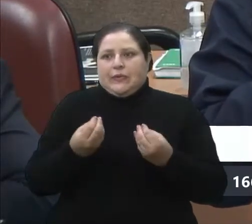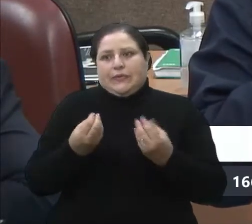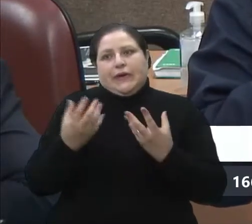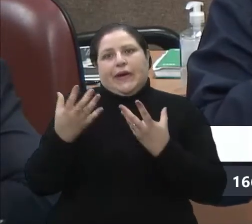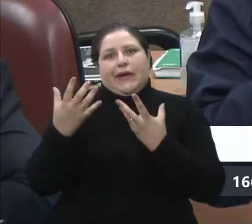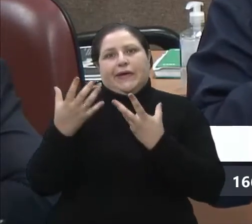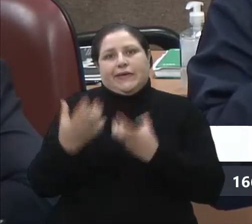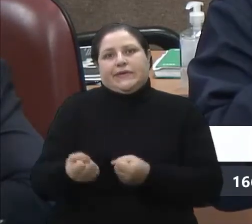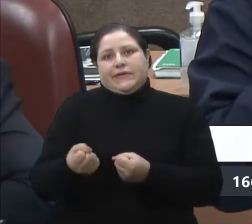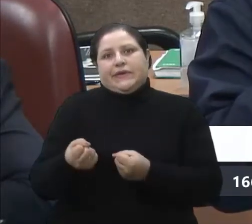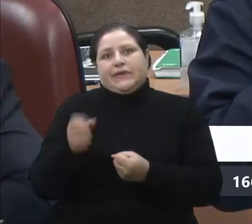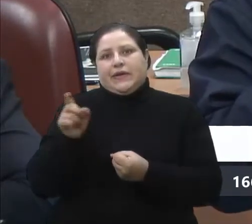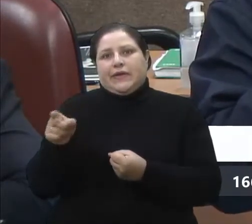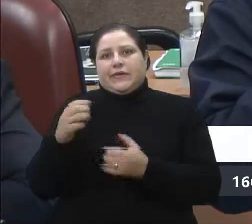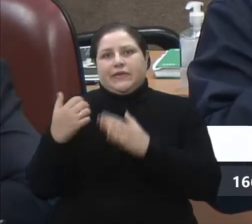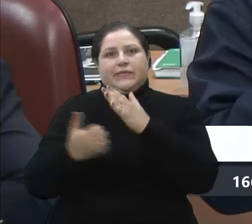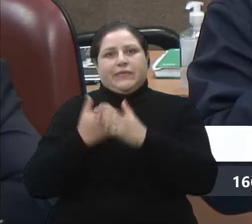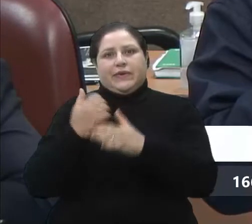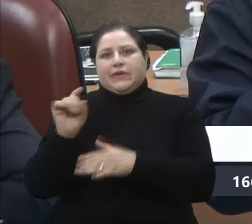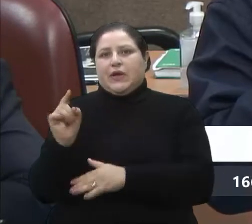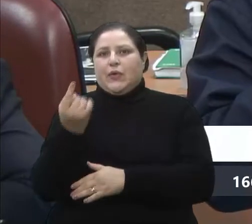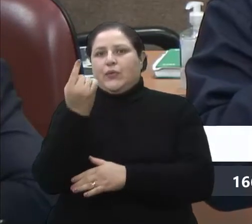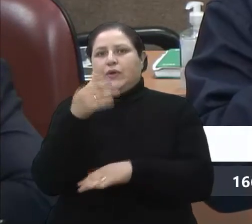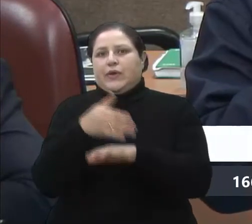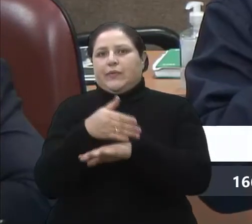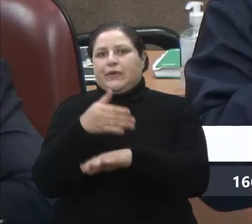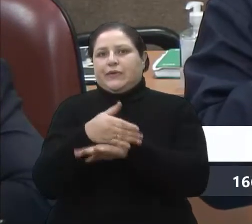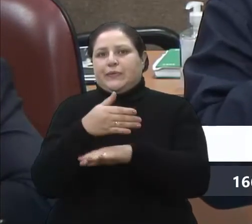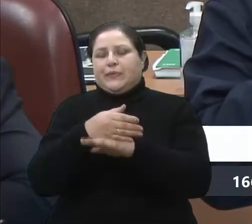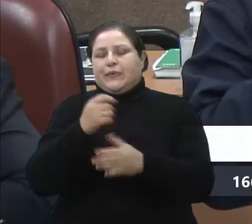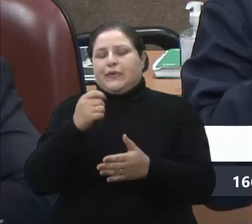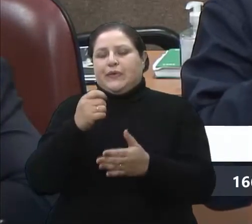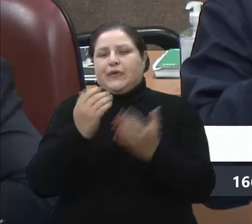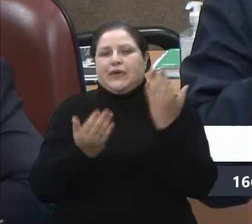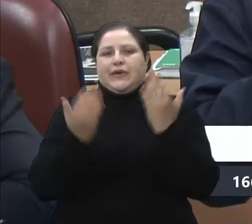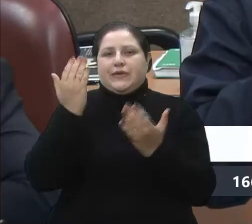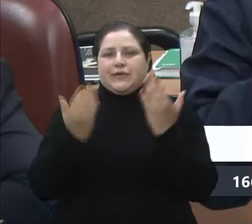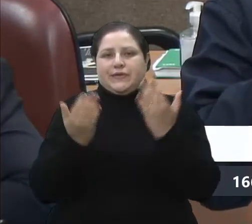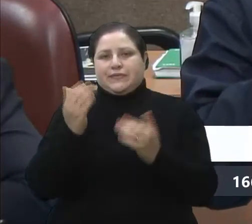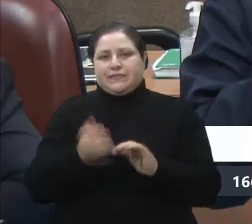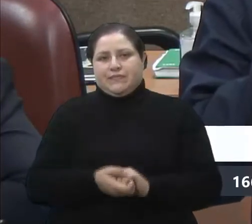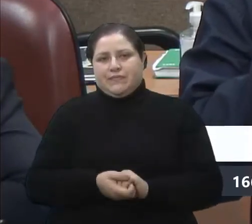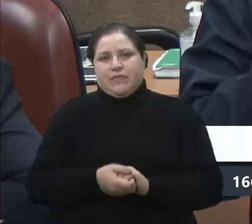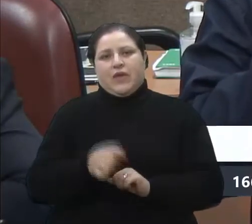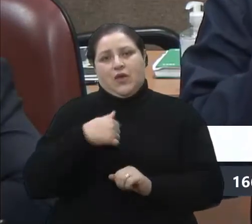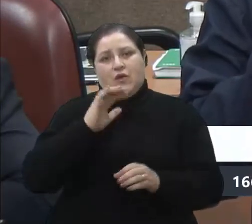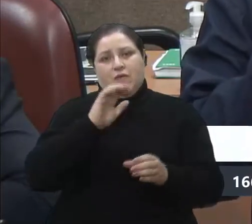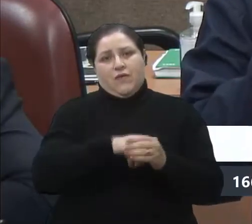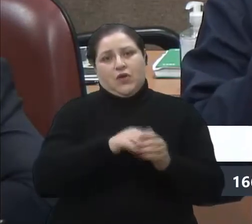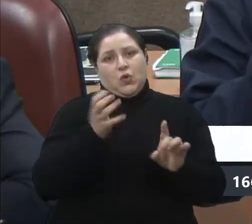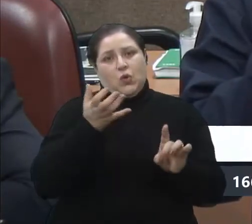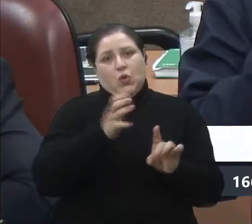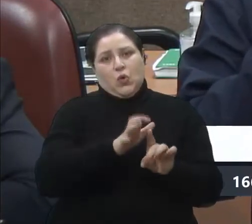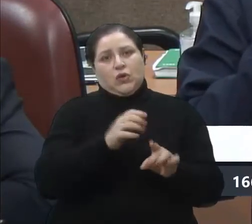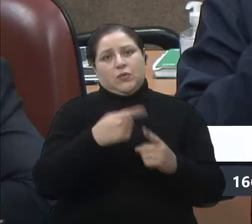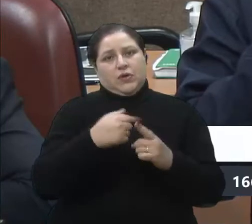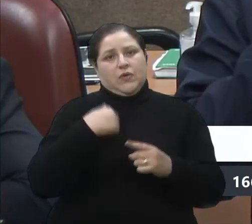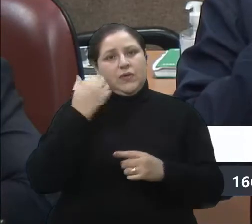aceitar essa empresa como a única participante era isso vou votar contra a Moção porque entendo o de